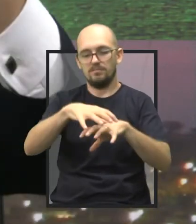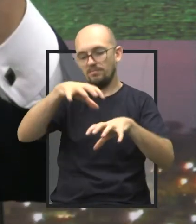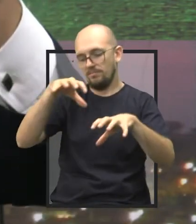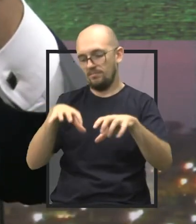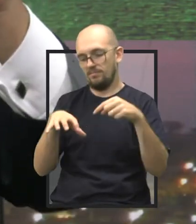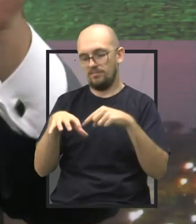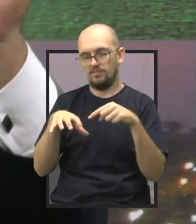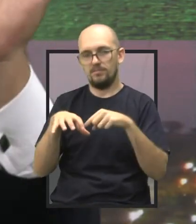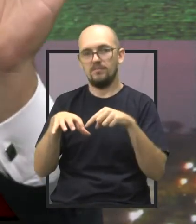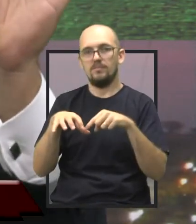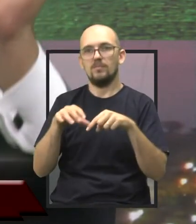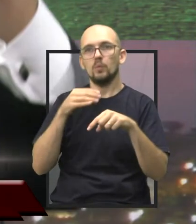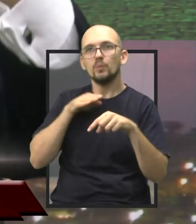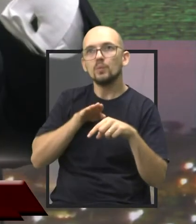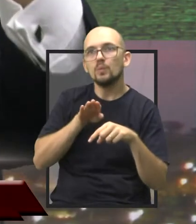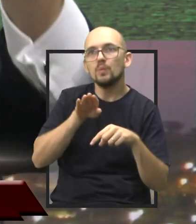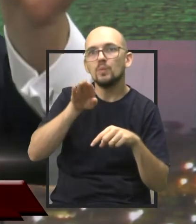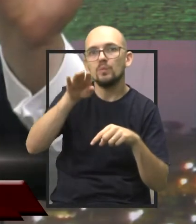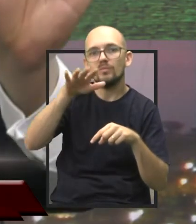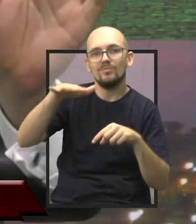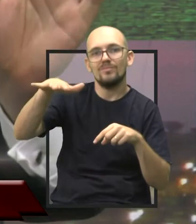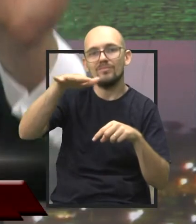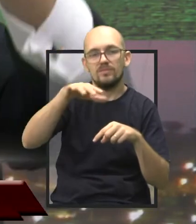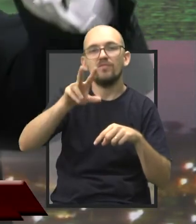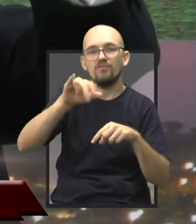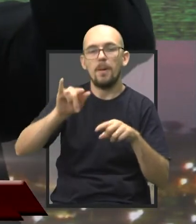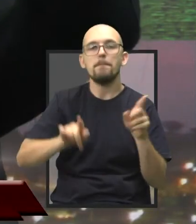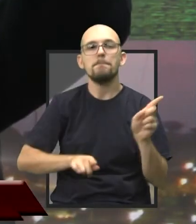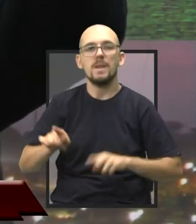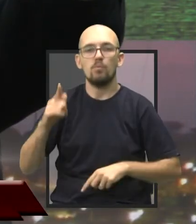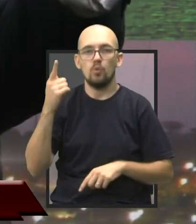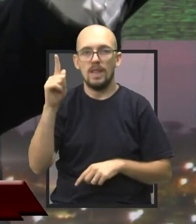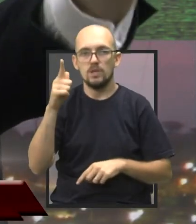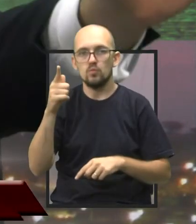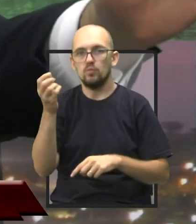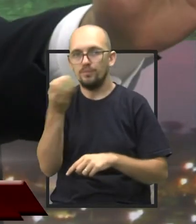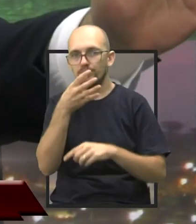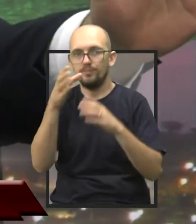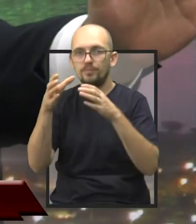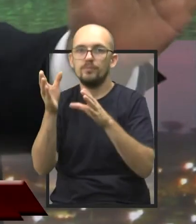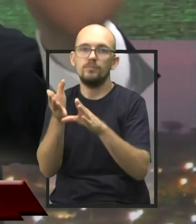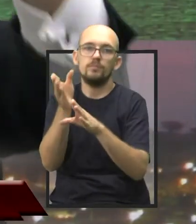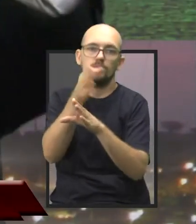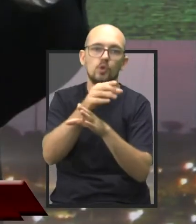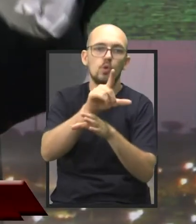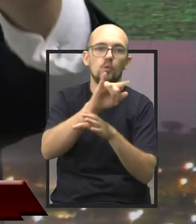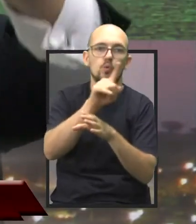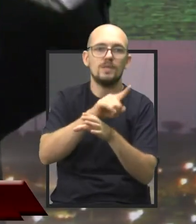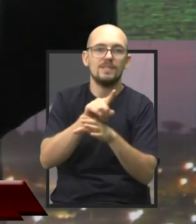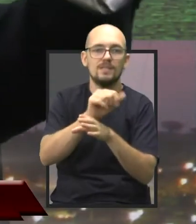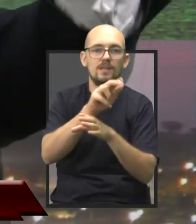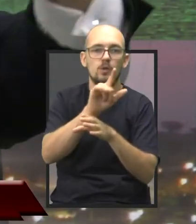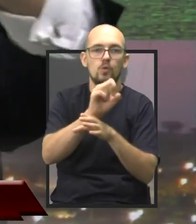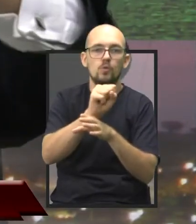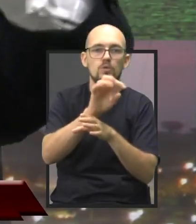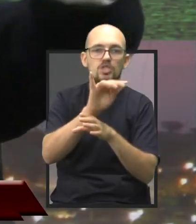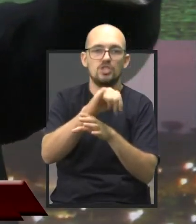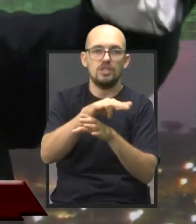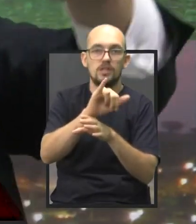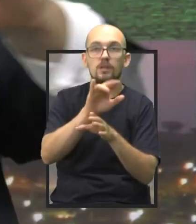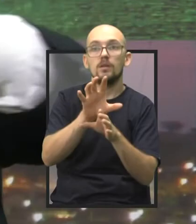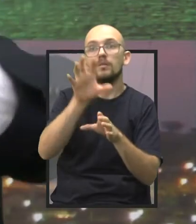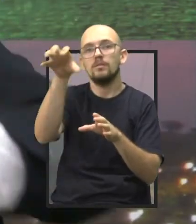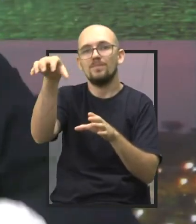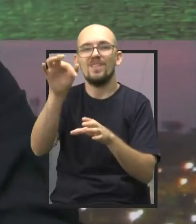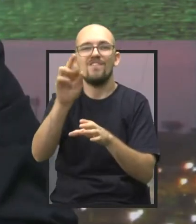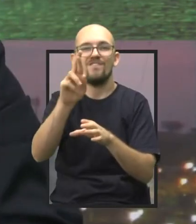Acima da Lauro Fraschetti vai sair o José Primo Grisso, posterior o Luizão Agostini e o Frei Galvão. Os bairros